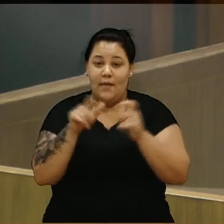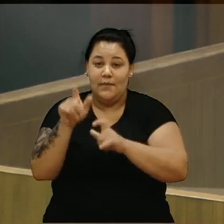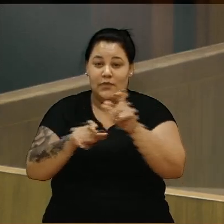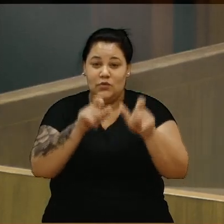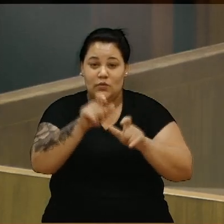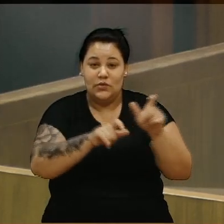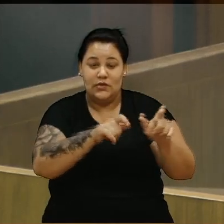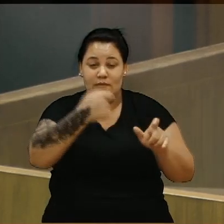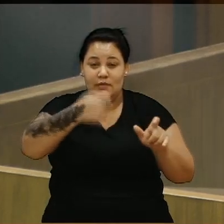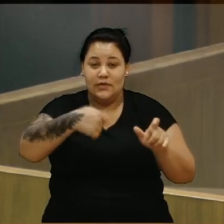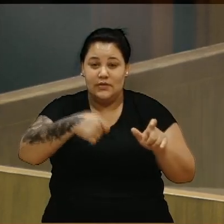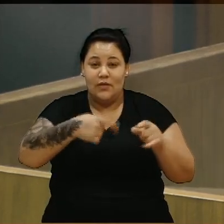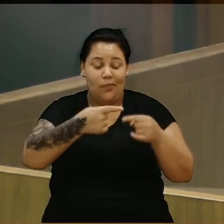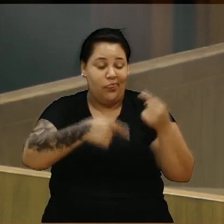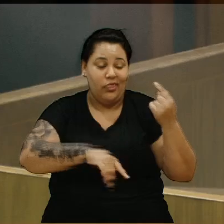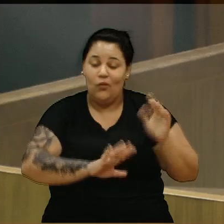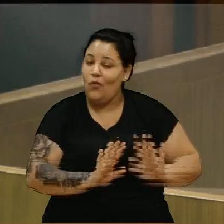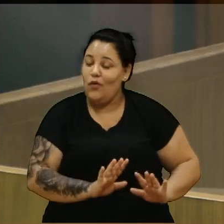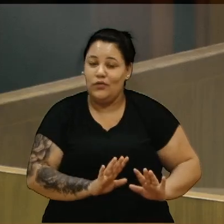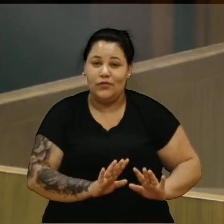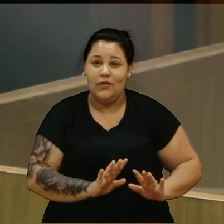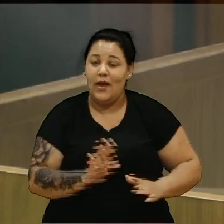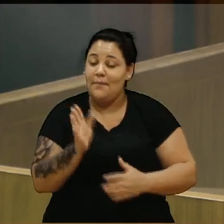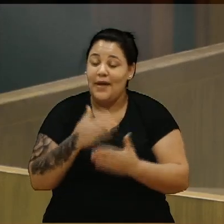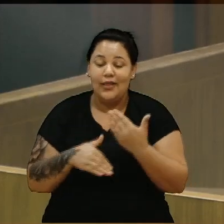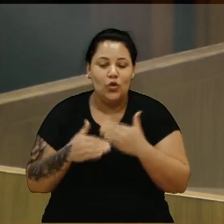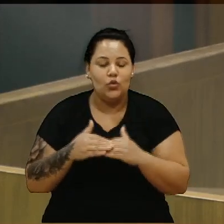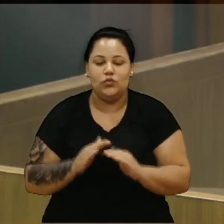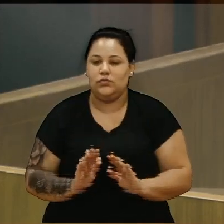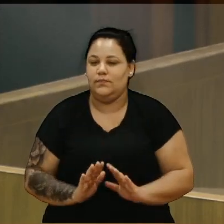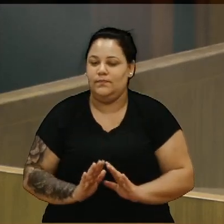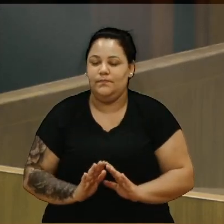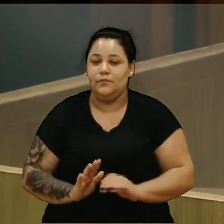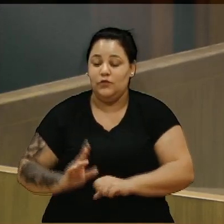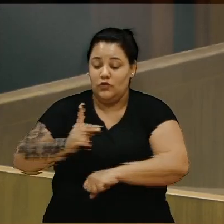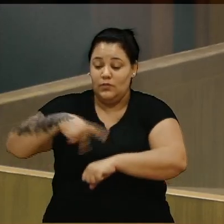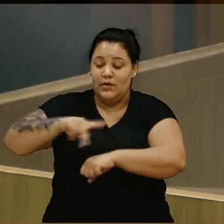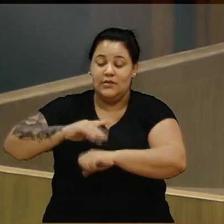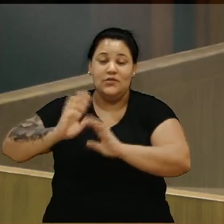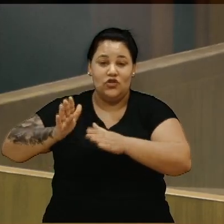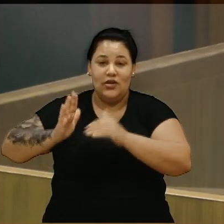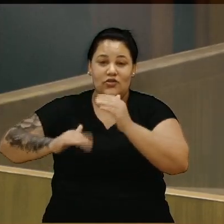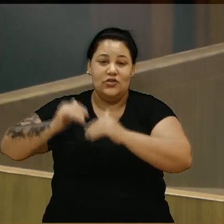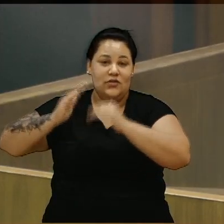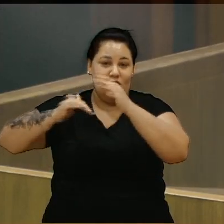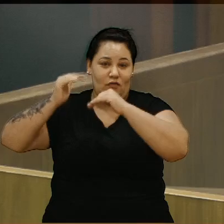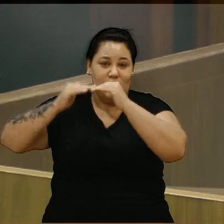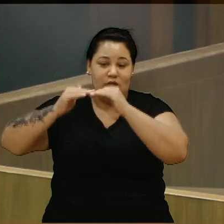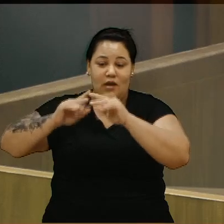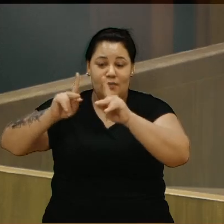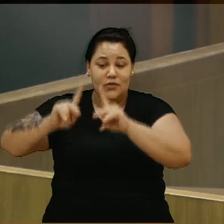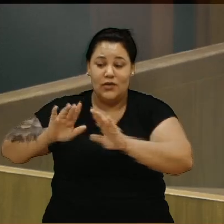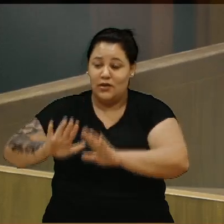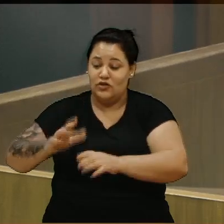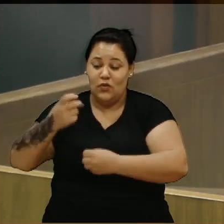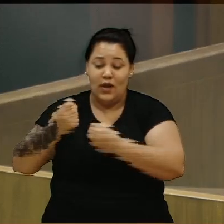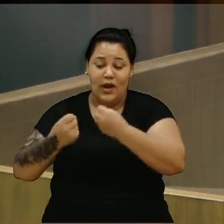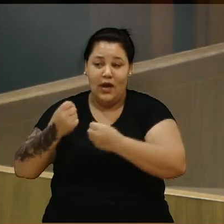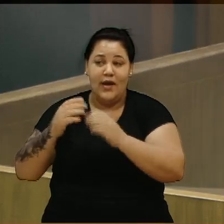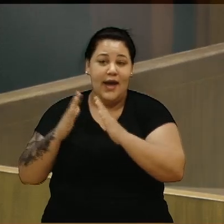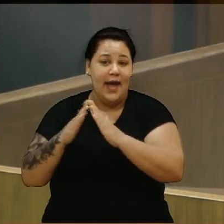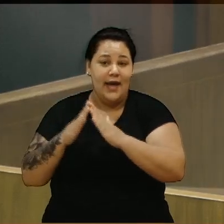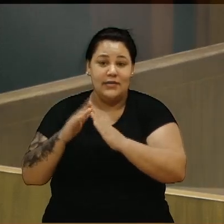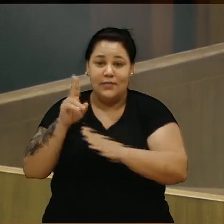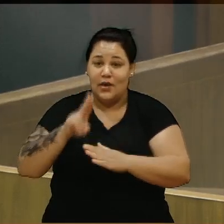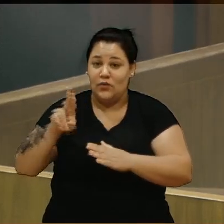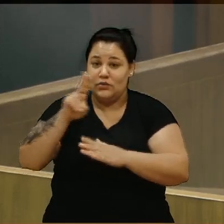precisam. Eu discordo, é para todos, deve ser para todos. Nos países desenvolvidos, as pessoas deixam seus carros em casa para andar de